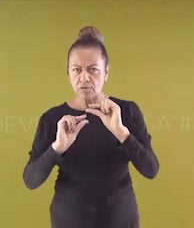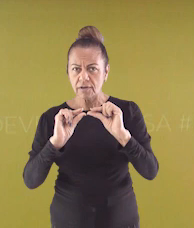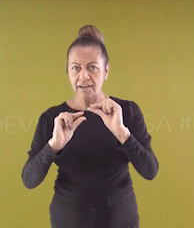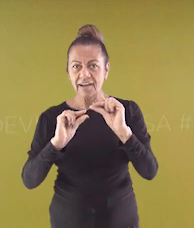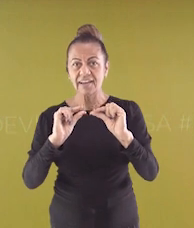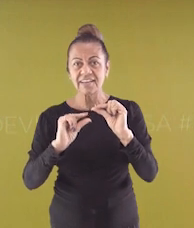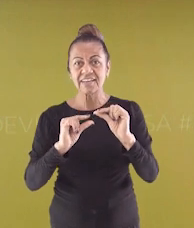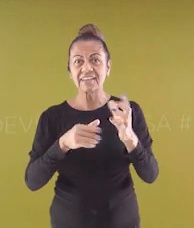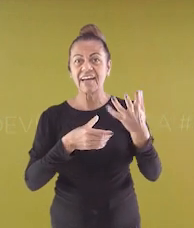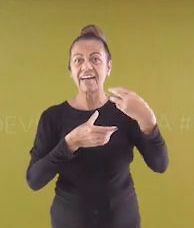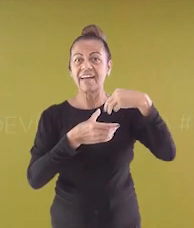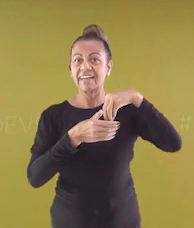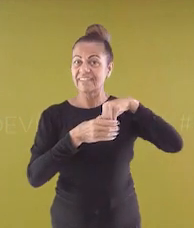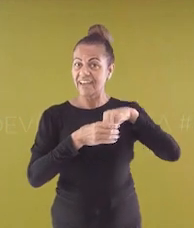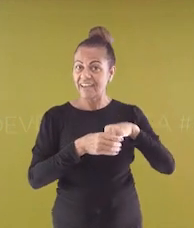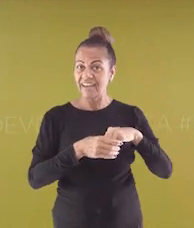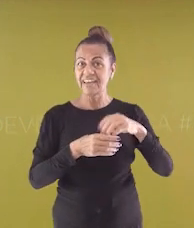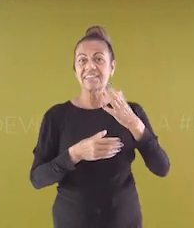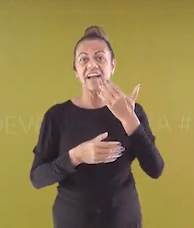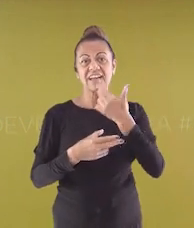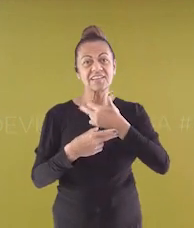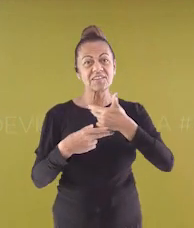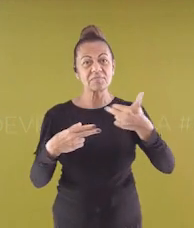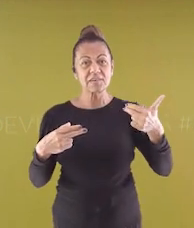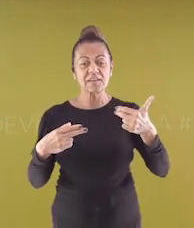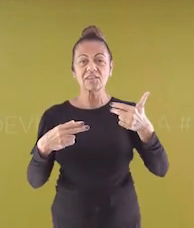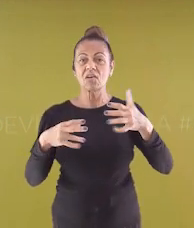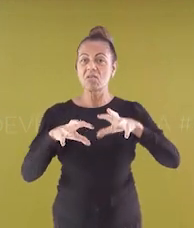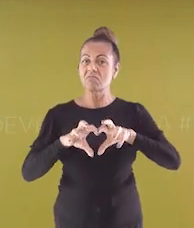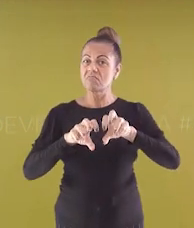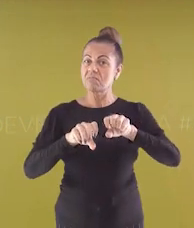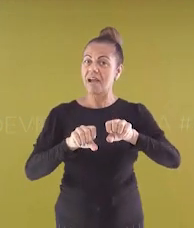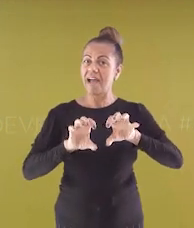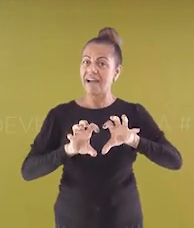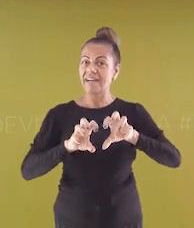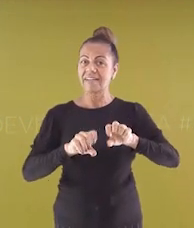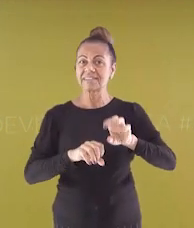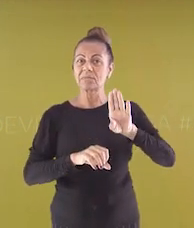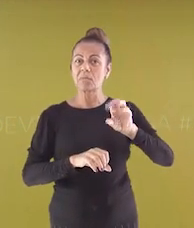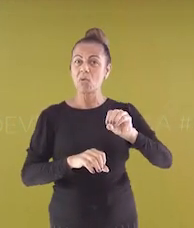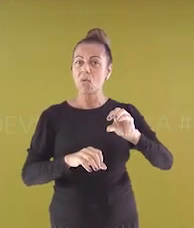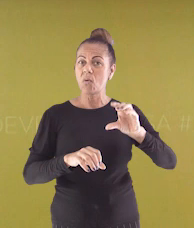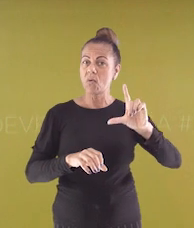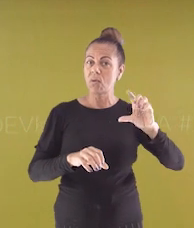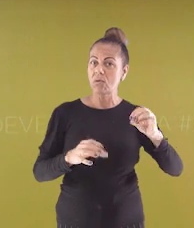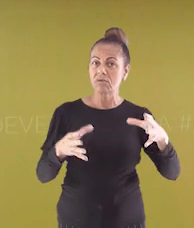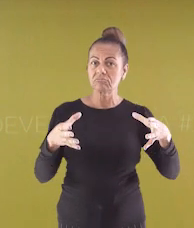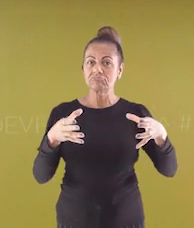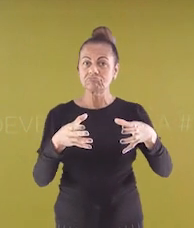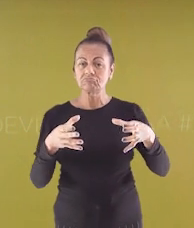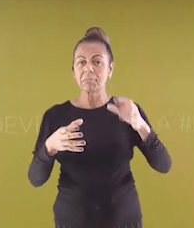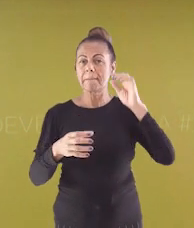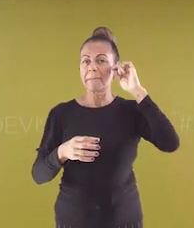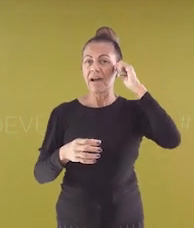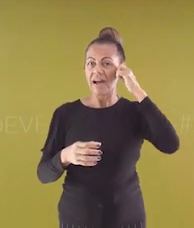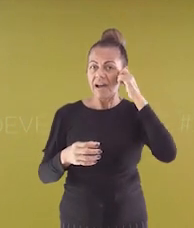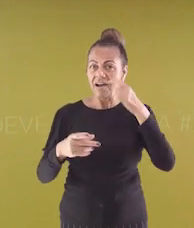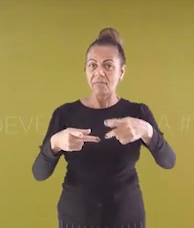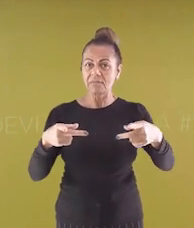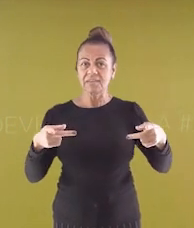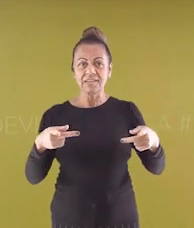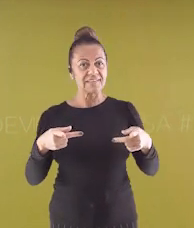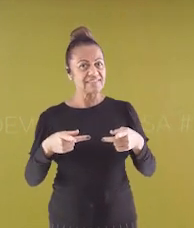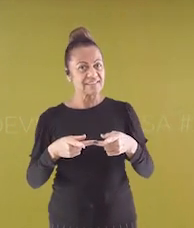micro-organismos participam da produção de alguns alimentos, como massas de bolo, pães e pizza,